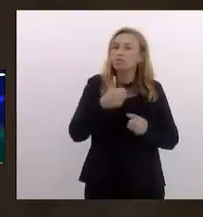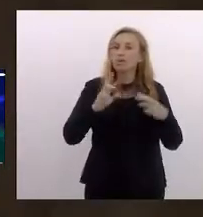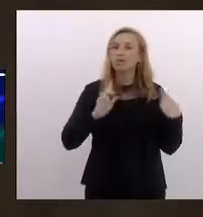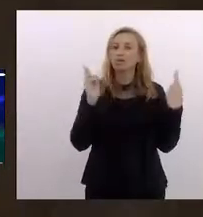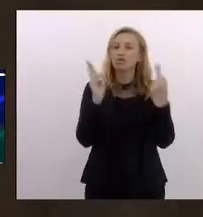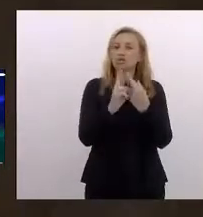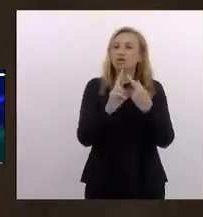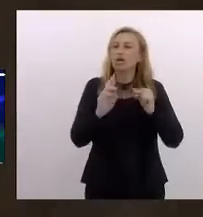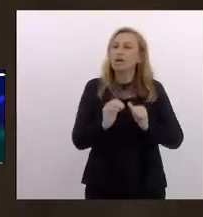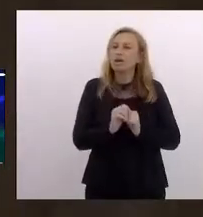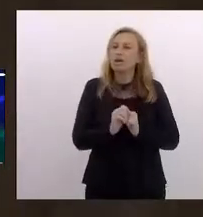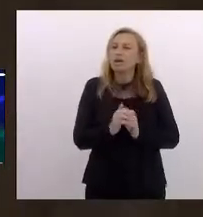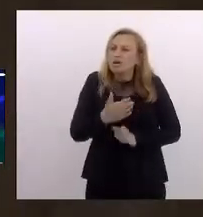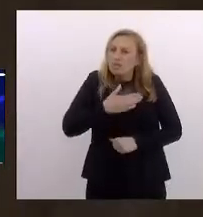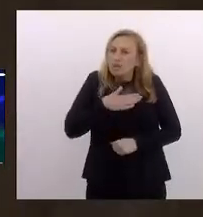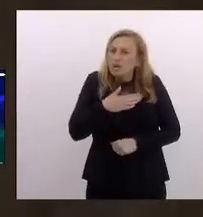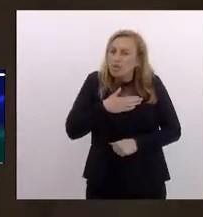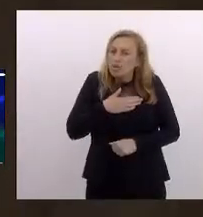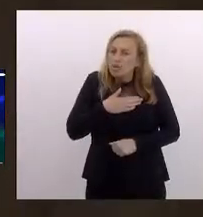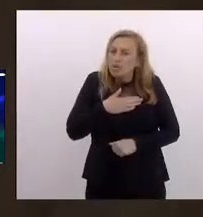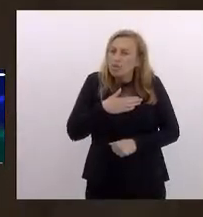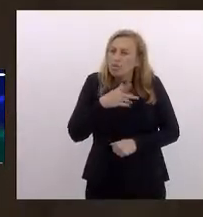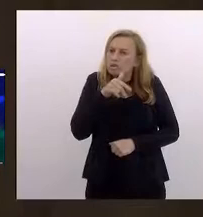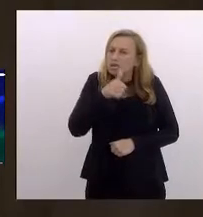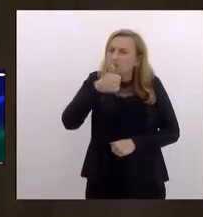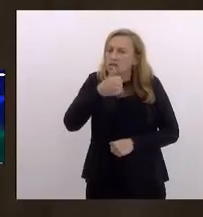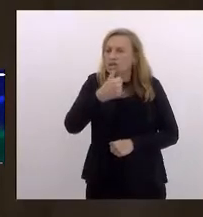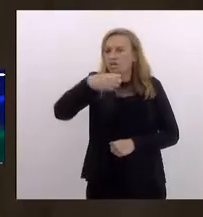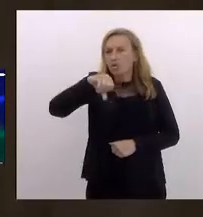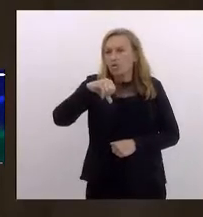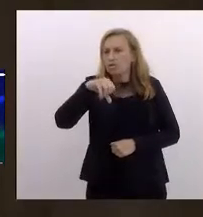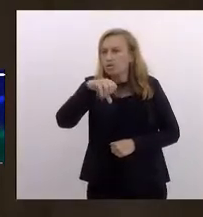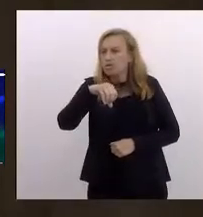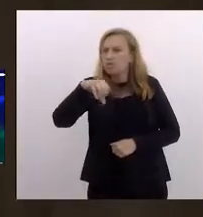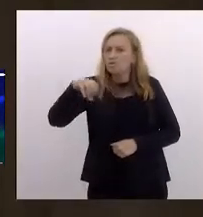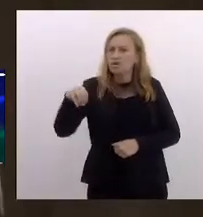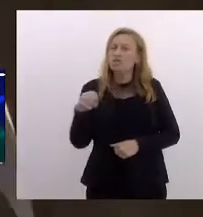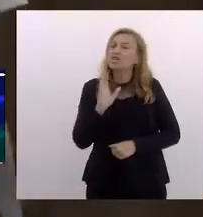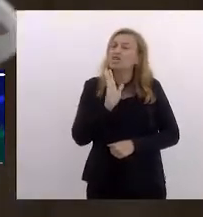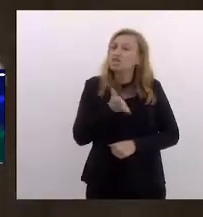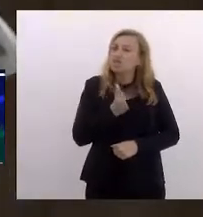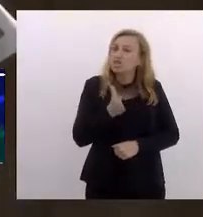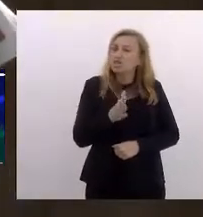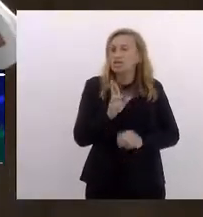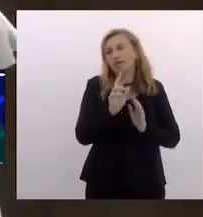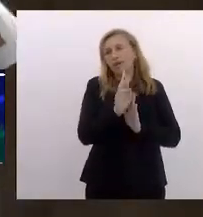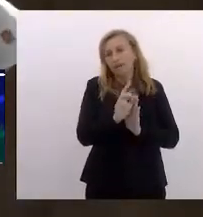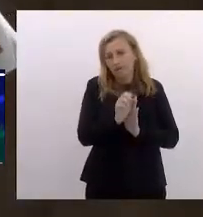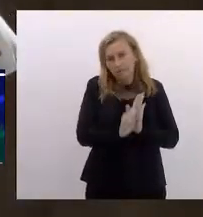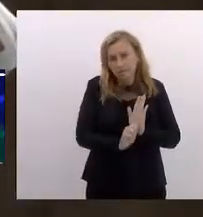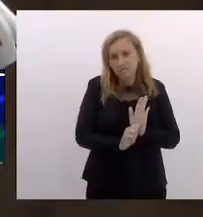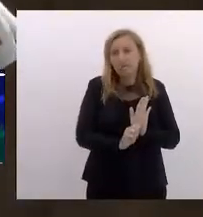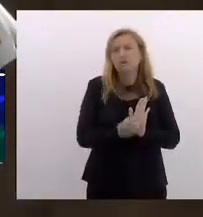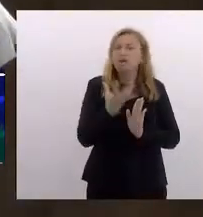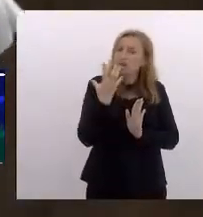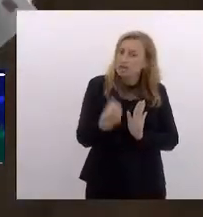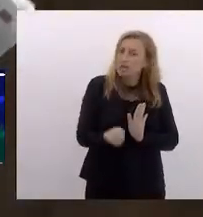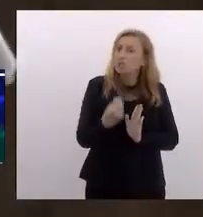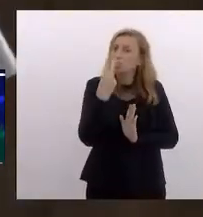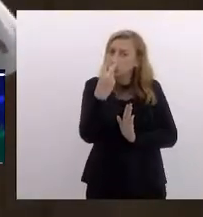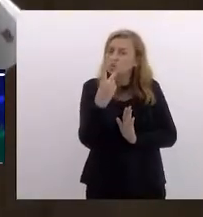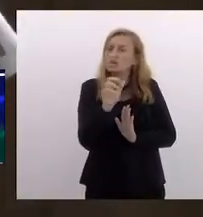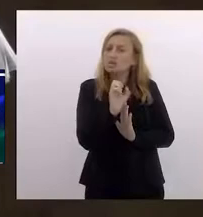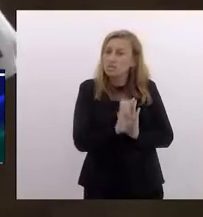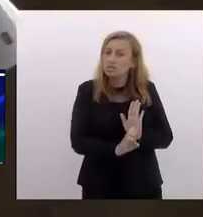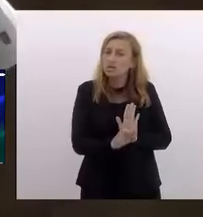ordinária é de minha autoria o 1990 ele já tá em redação do vencido e recebeu duas emendas